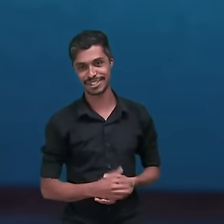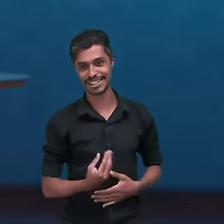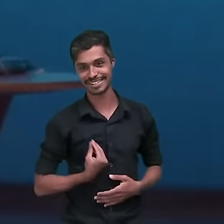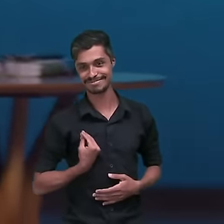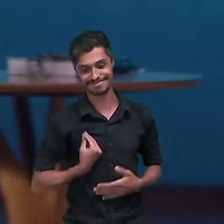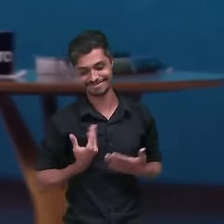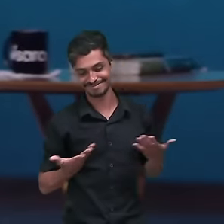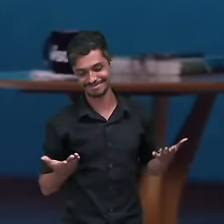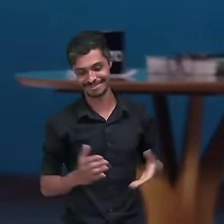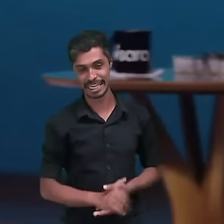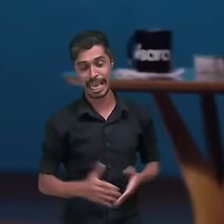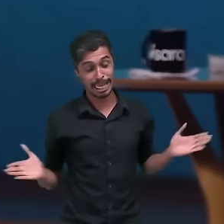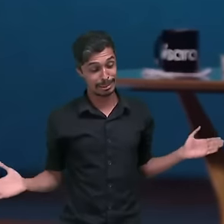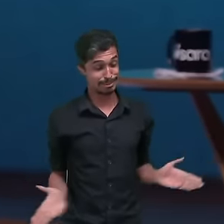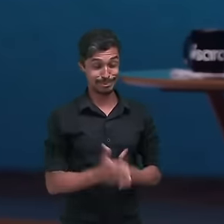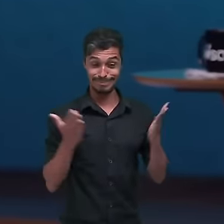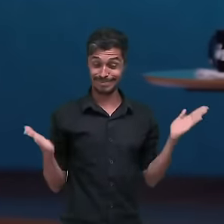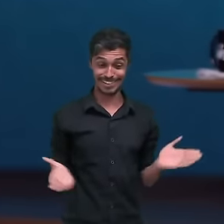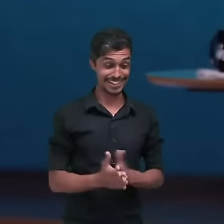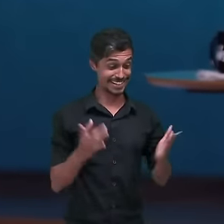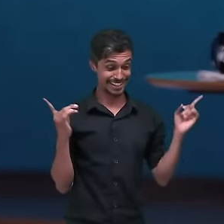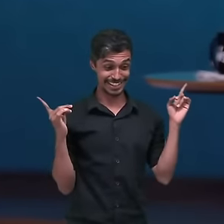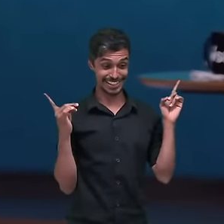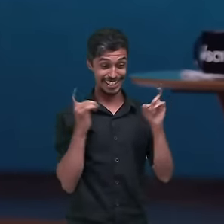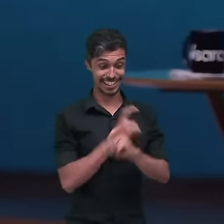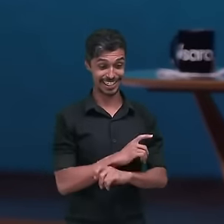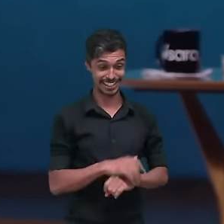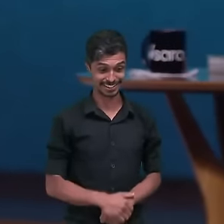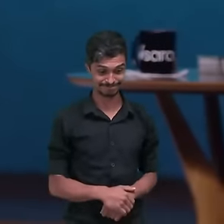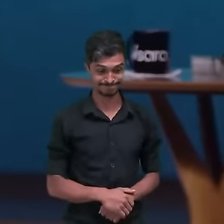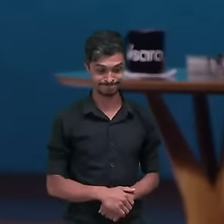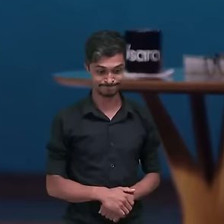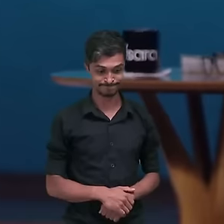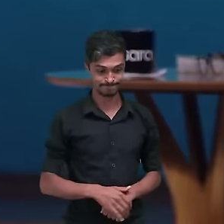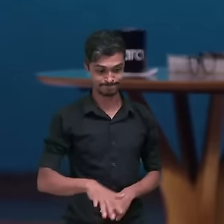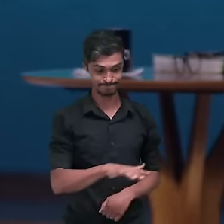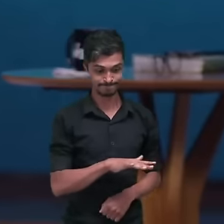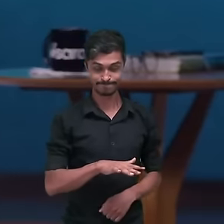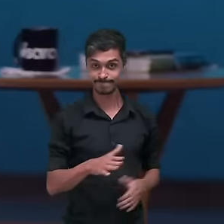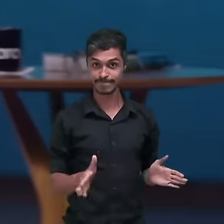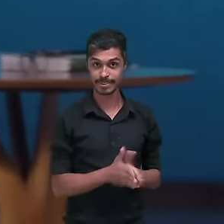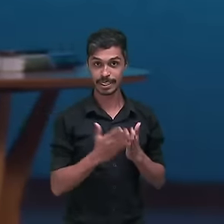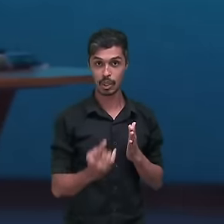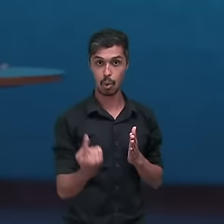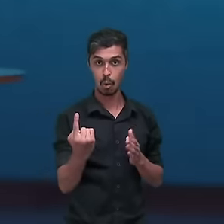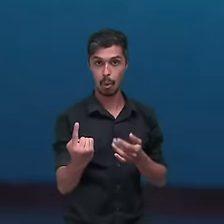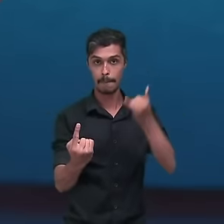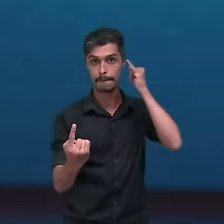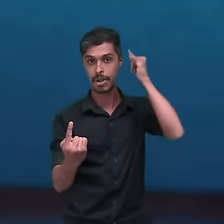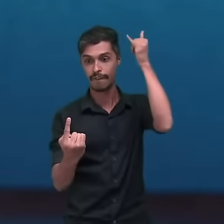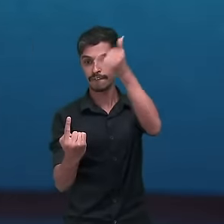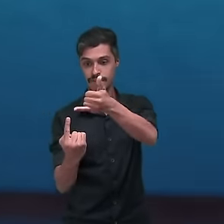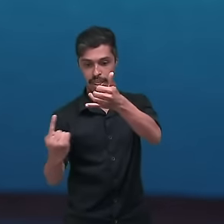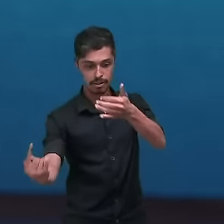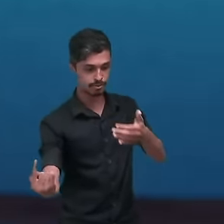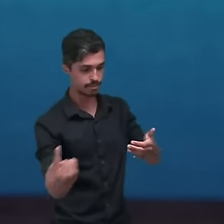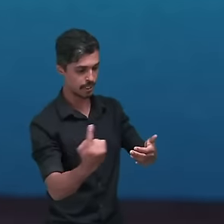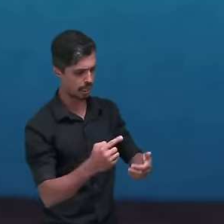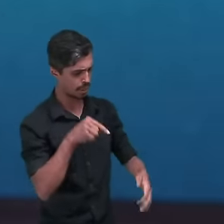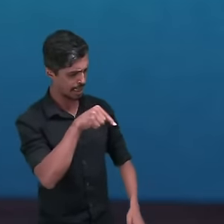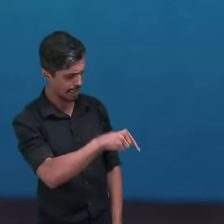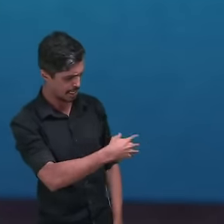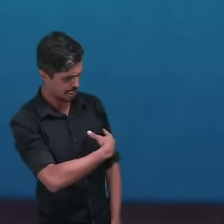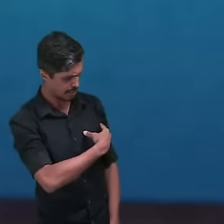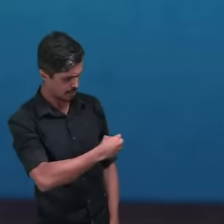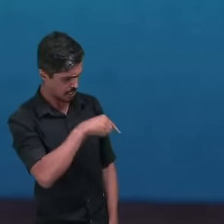Era uma pobreza terrível, meu irmão. E em meio dessa pobreza aparece um profeta para falar: esta criança